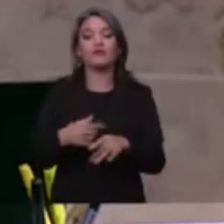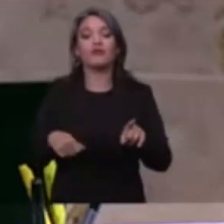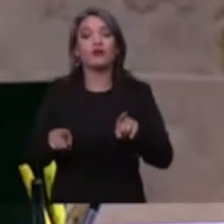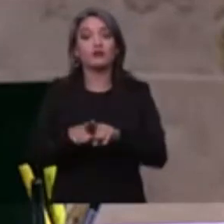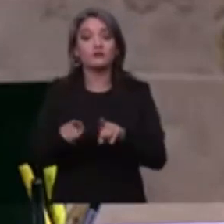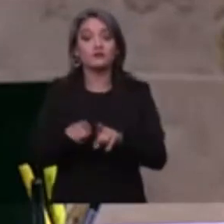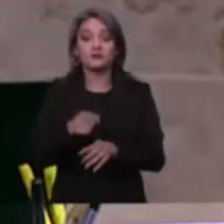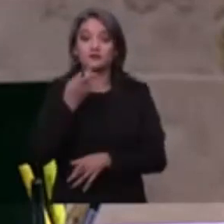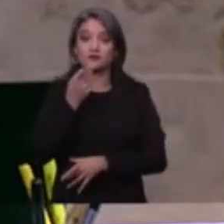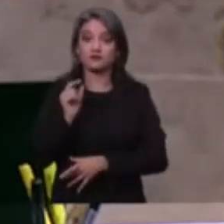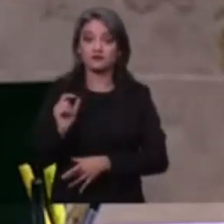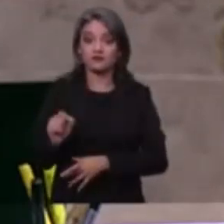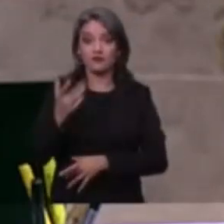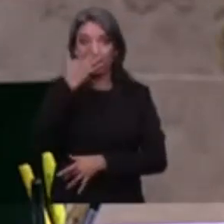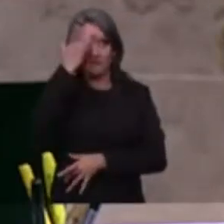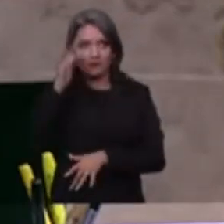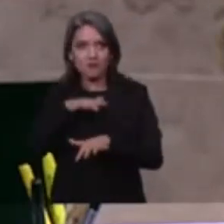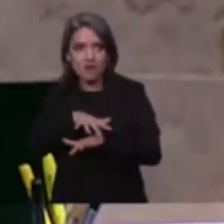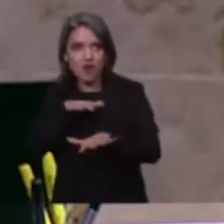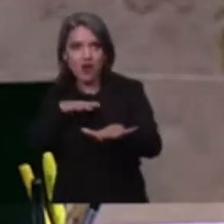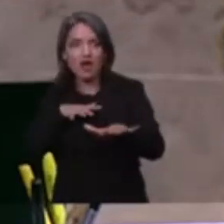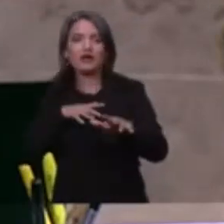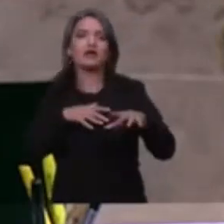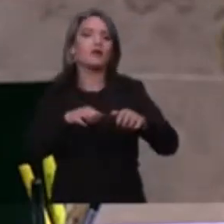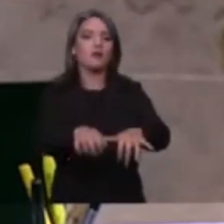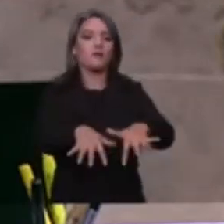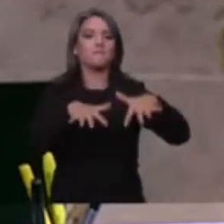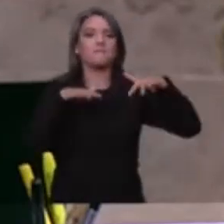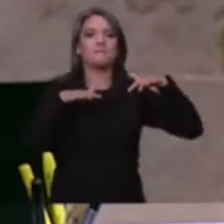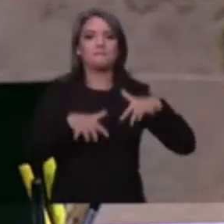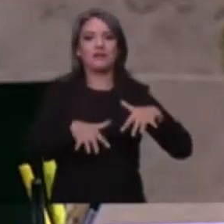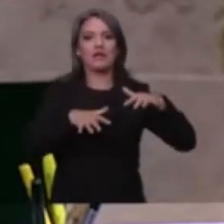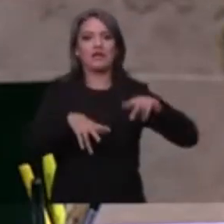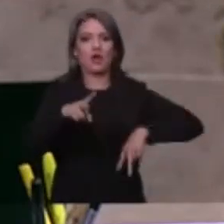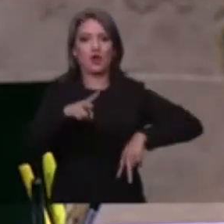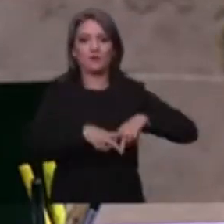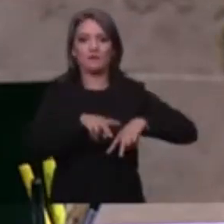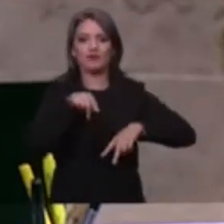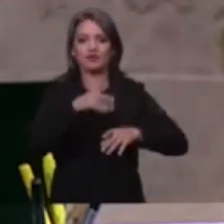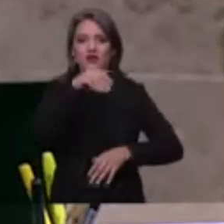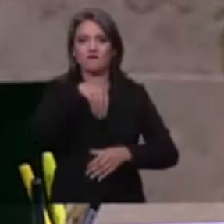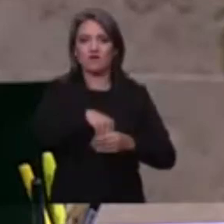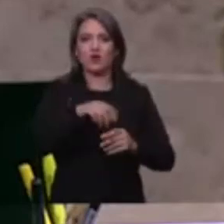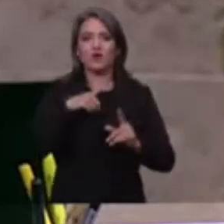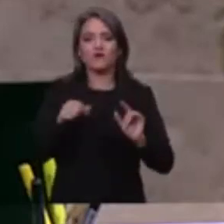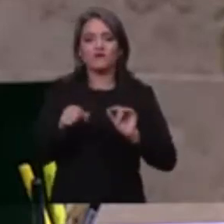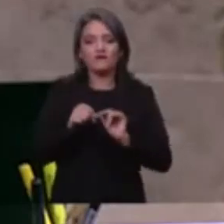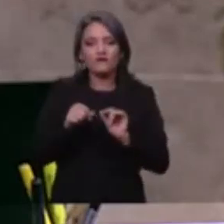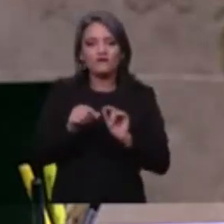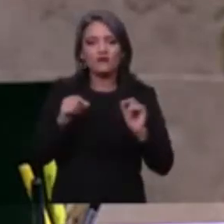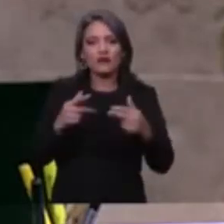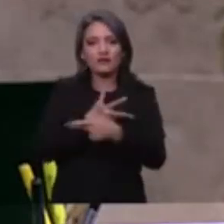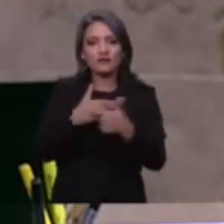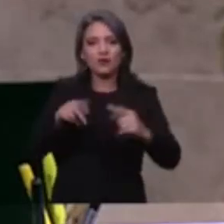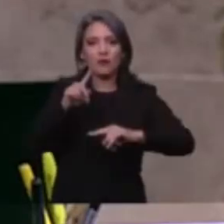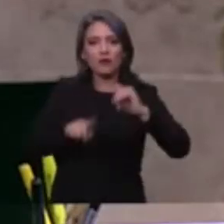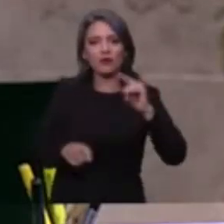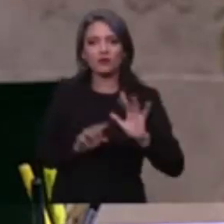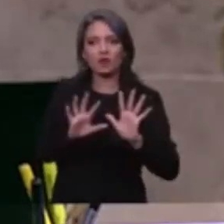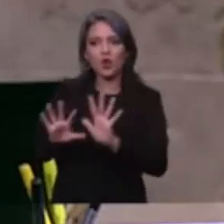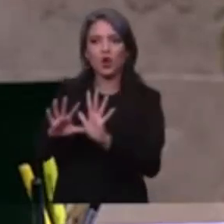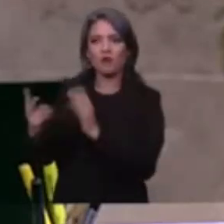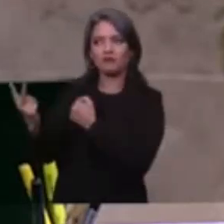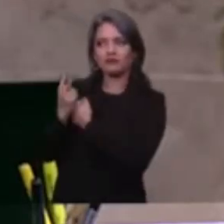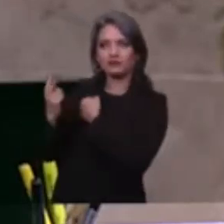Acrescentaram que os manifestantes presos no plenário do Senado Federal montaram uma barricada no local e relutaram em